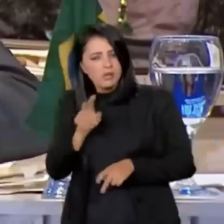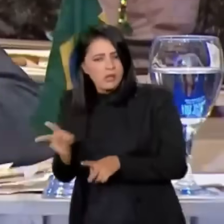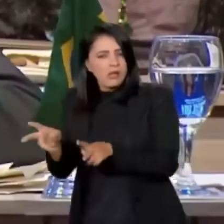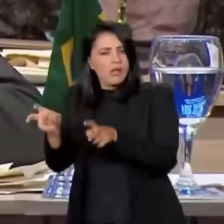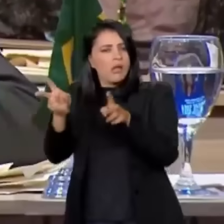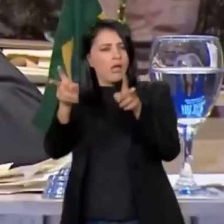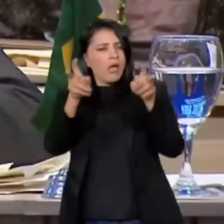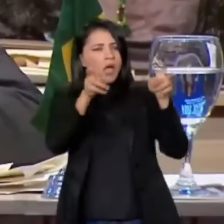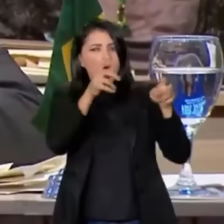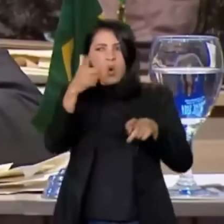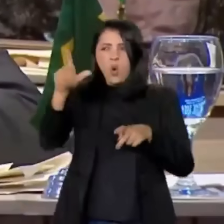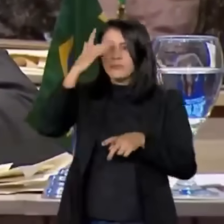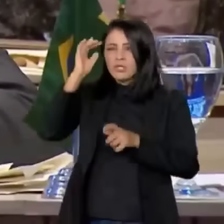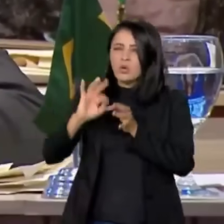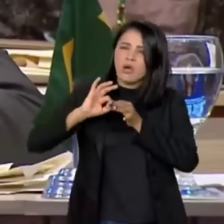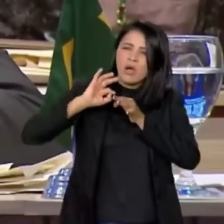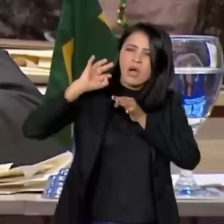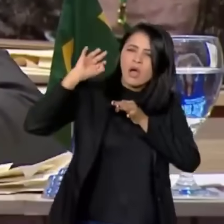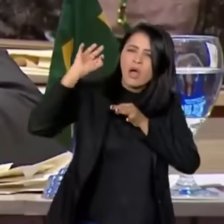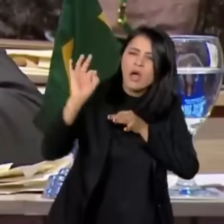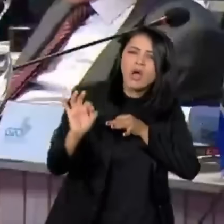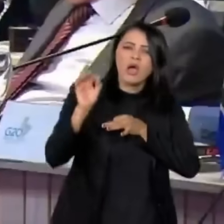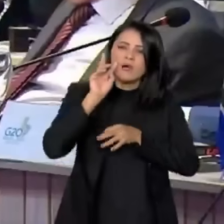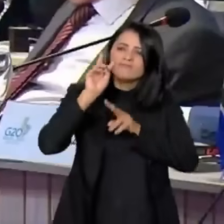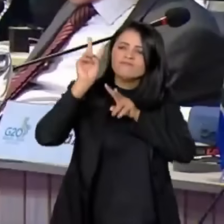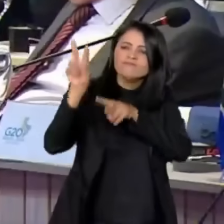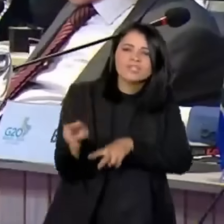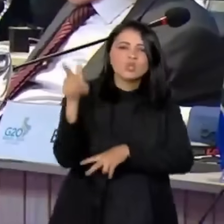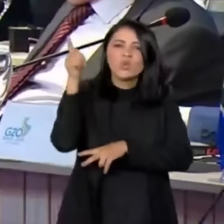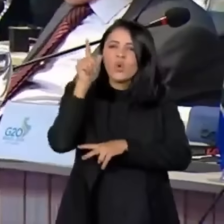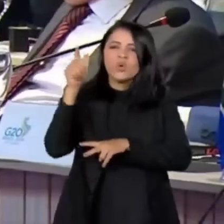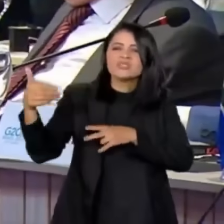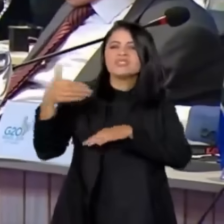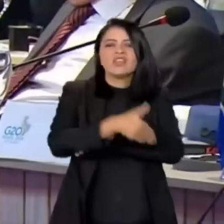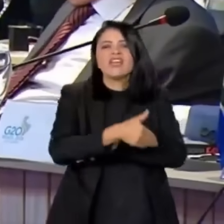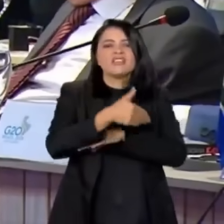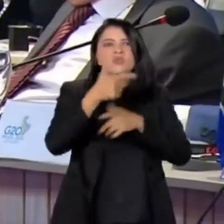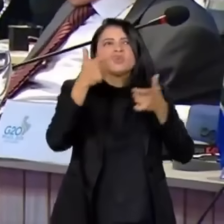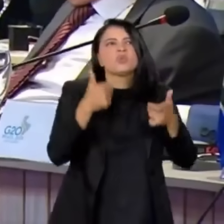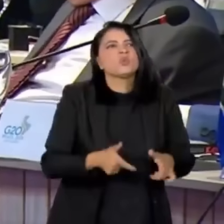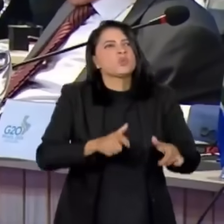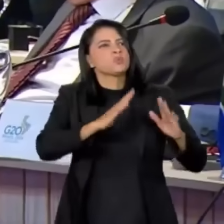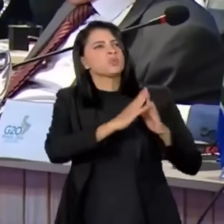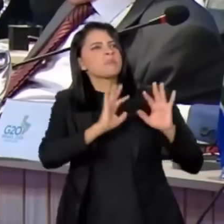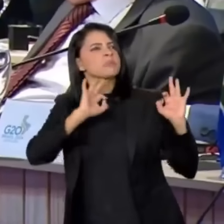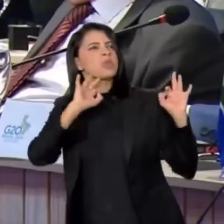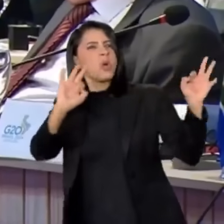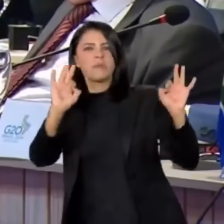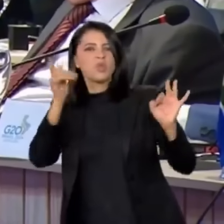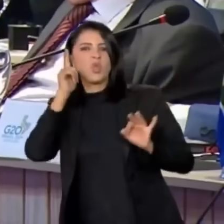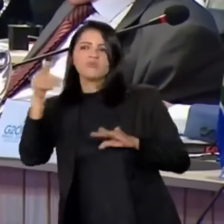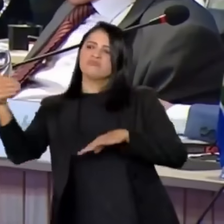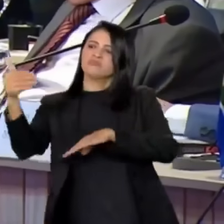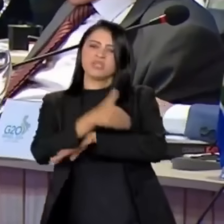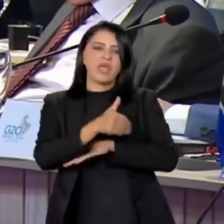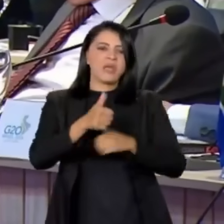olhar aqueles que estão distantes, aqueles que não conseguem chegar perto dos palácios, aqueles que não conseguem chegar